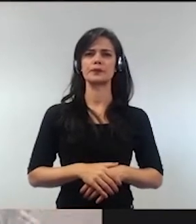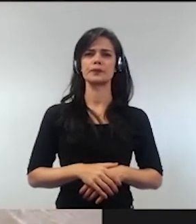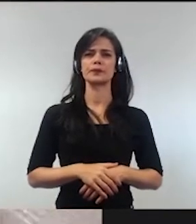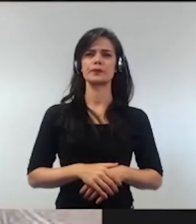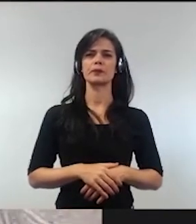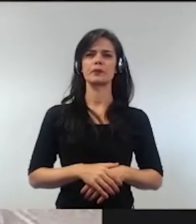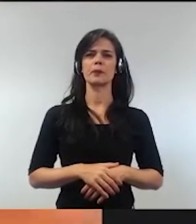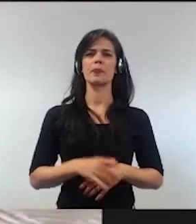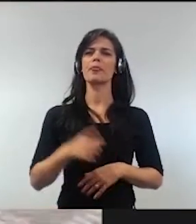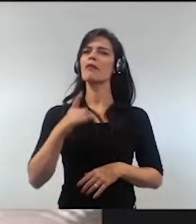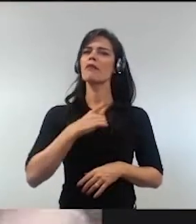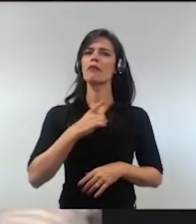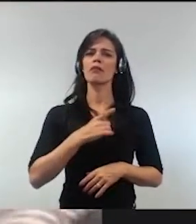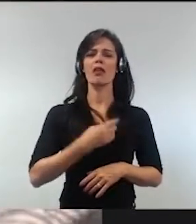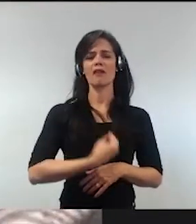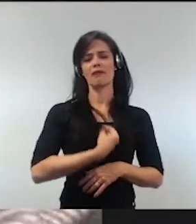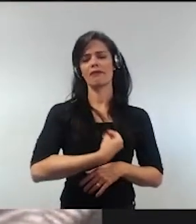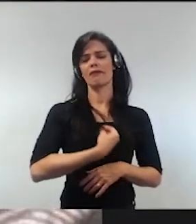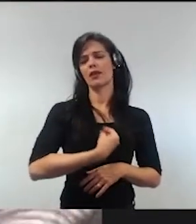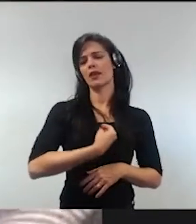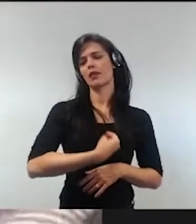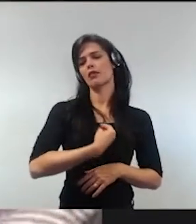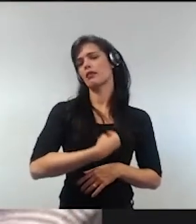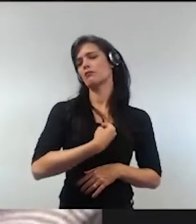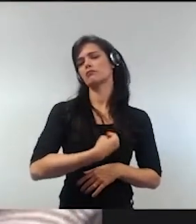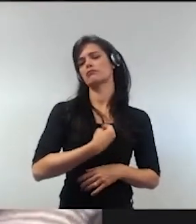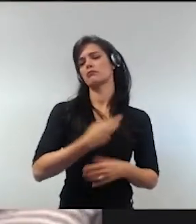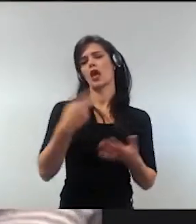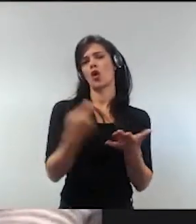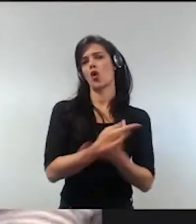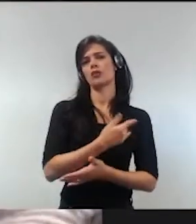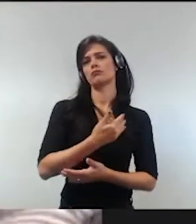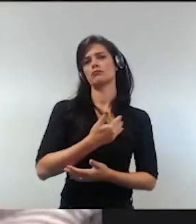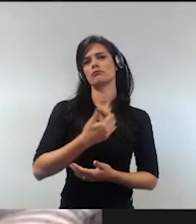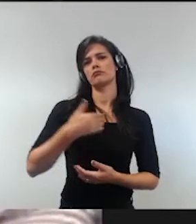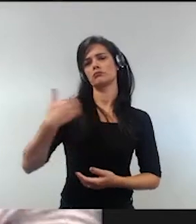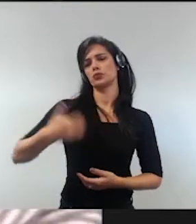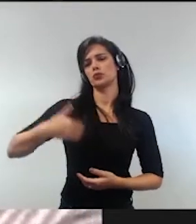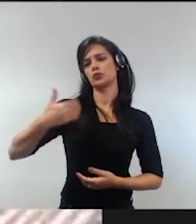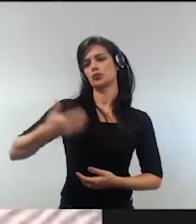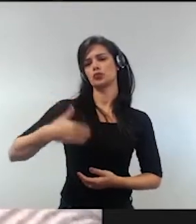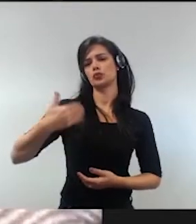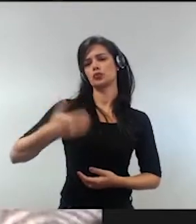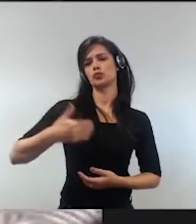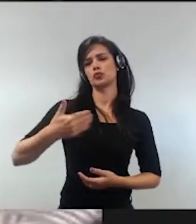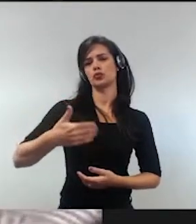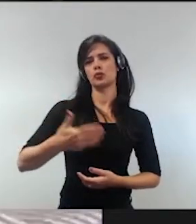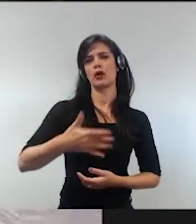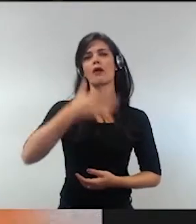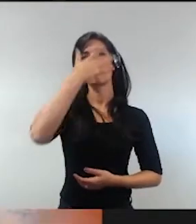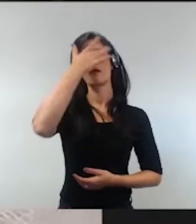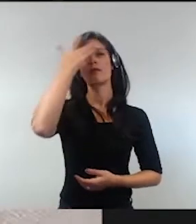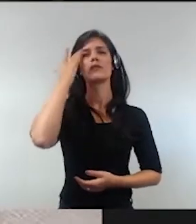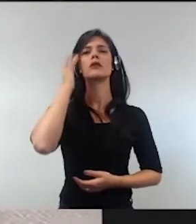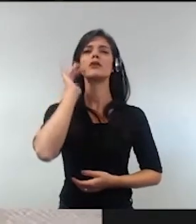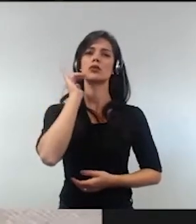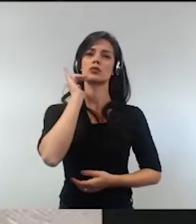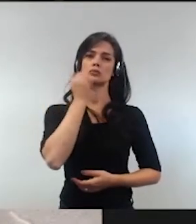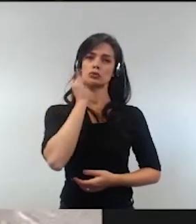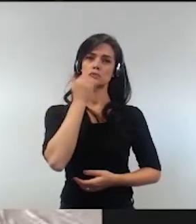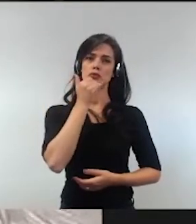acontecimentos usuais da vida são apresentados do ponto de vista de um narrador que acontece ser um